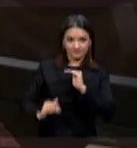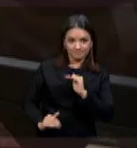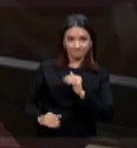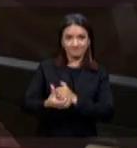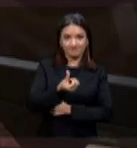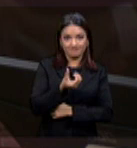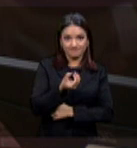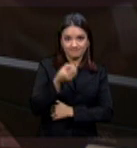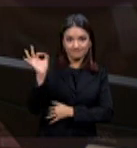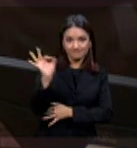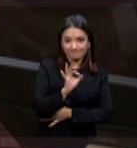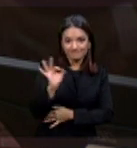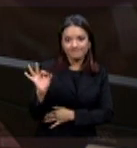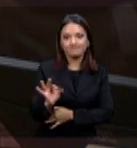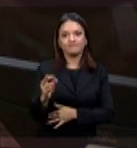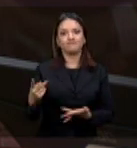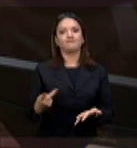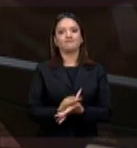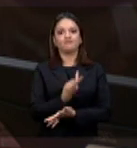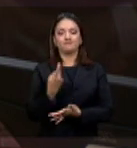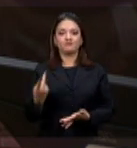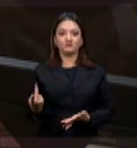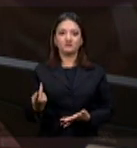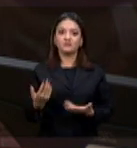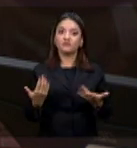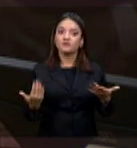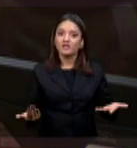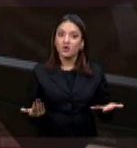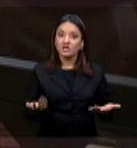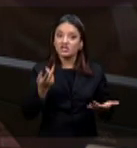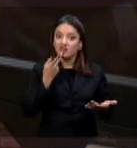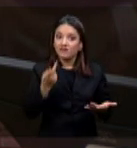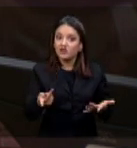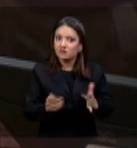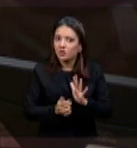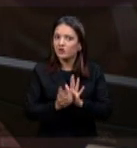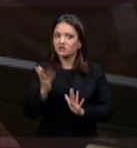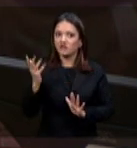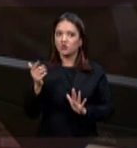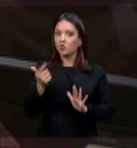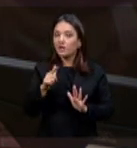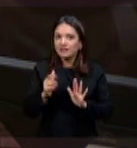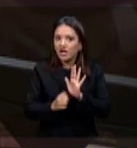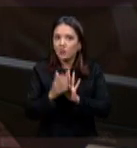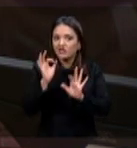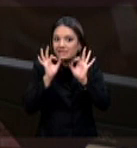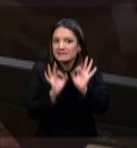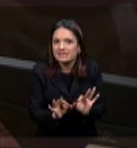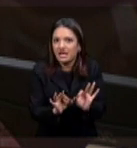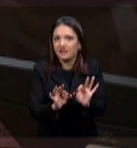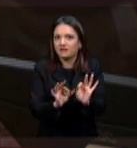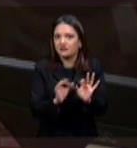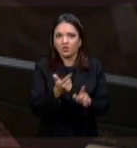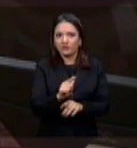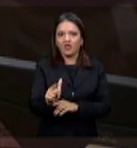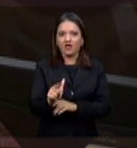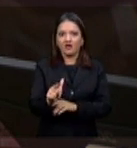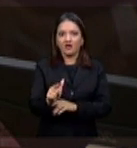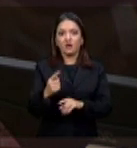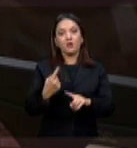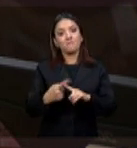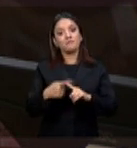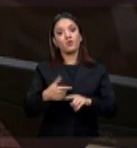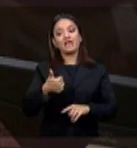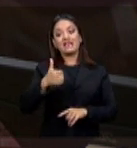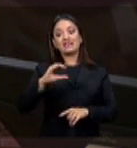dos casos. E se a gente parar para pensar, a gente está falando de números, a gente não tem números ao certo sobre esse tipo de caso, porque só